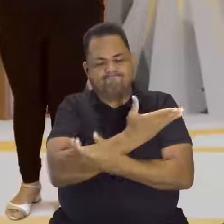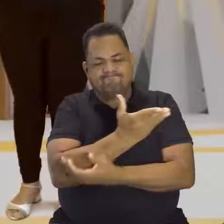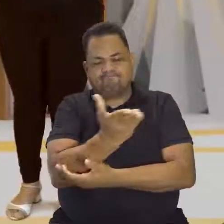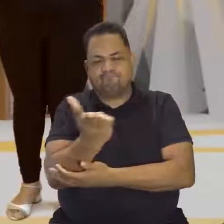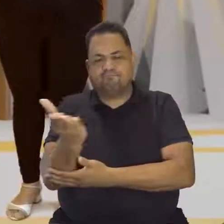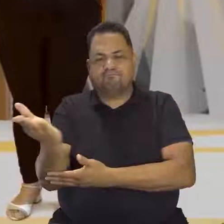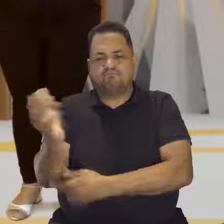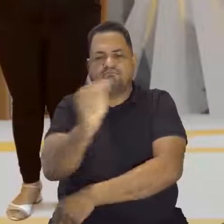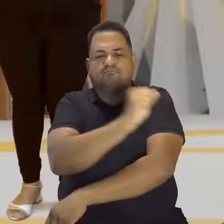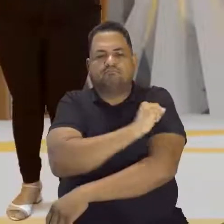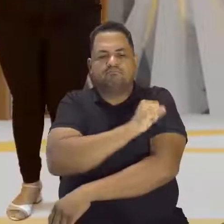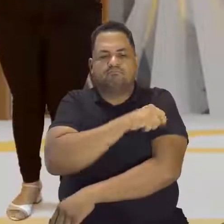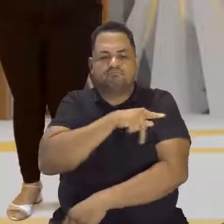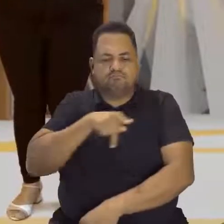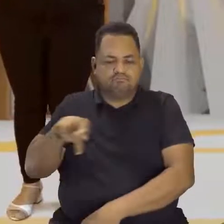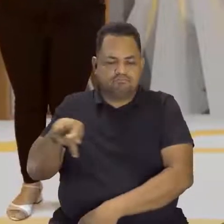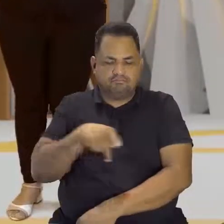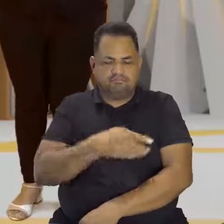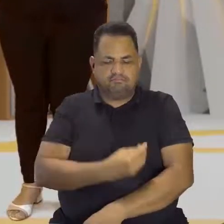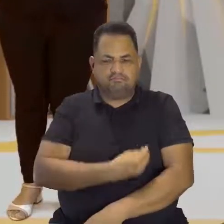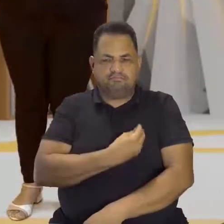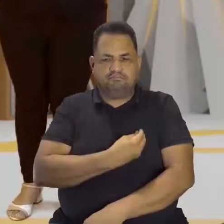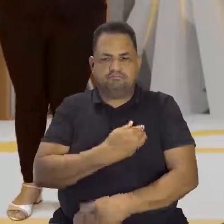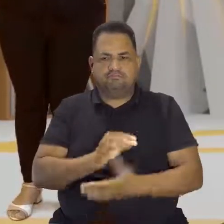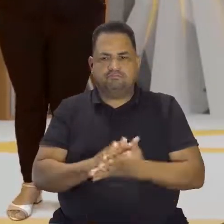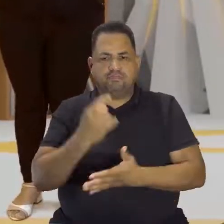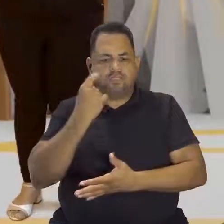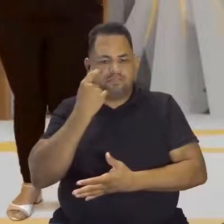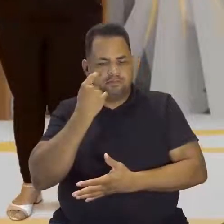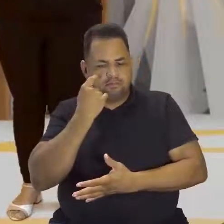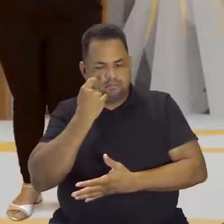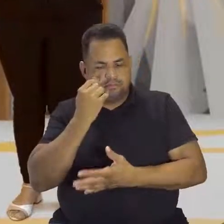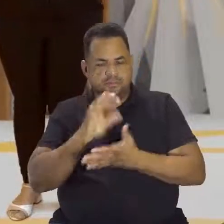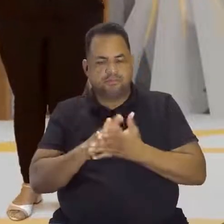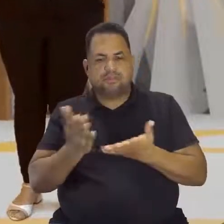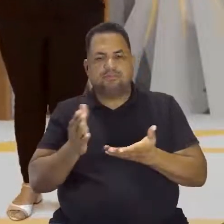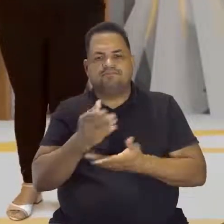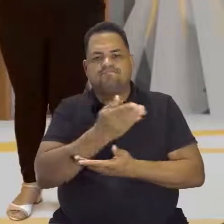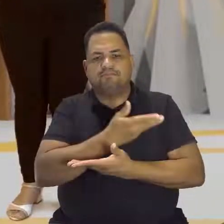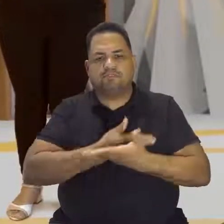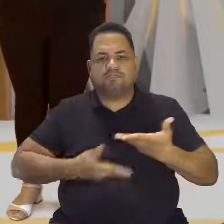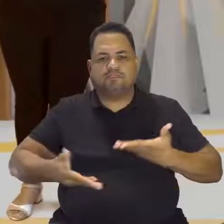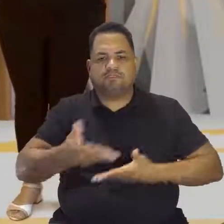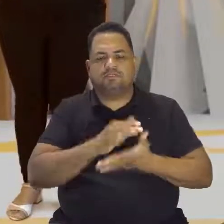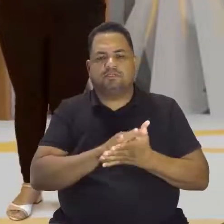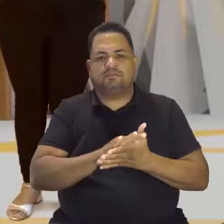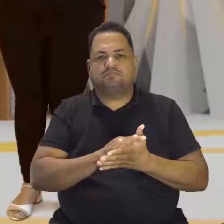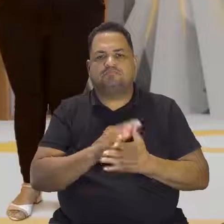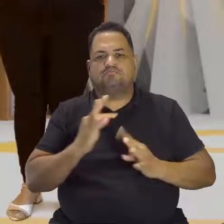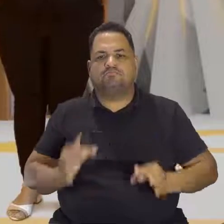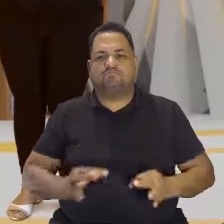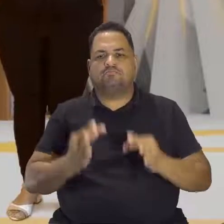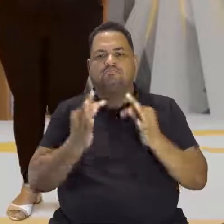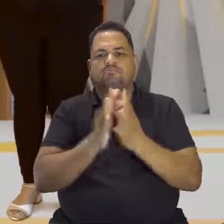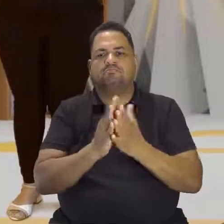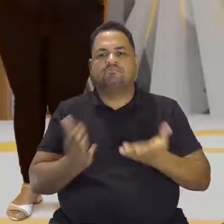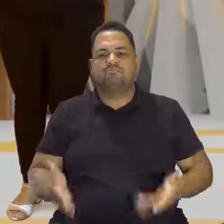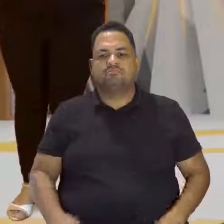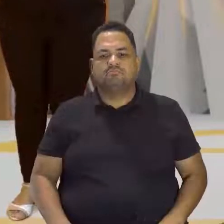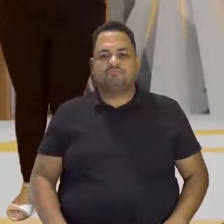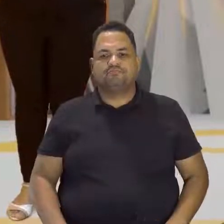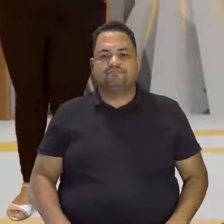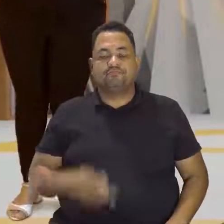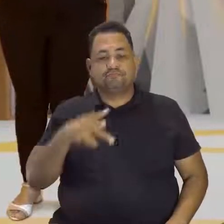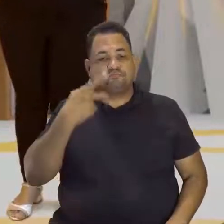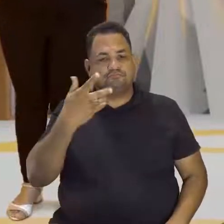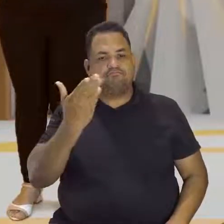alunos e professores presenciais, né, da mediação tecnológica. Dizer que eu estou lá no grupo com vocês e que